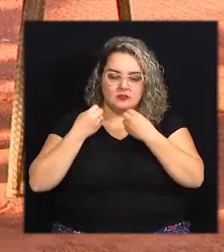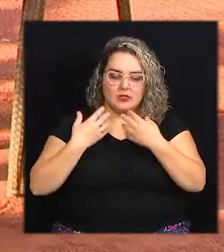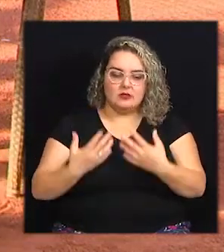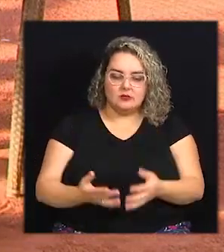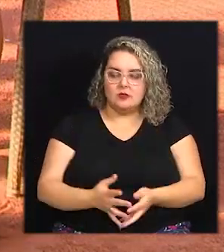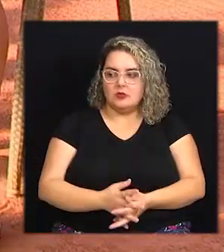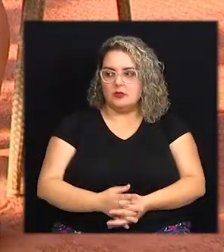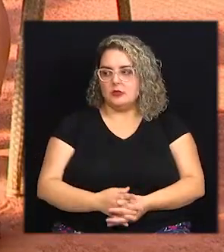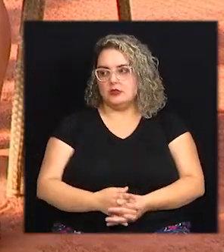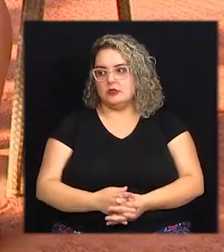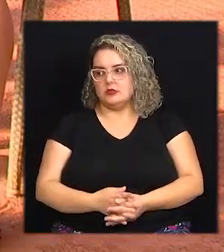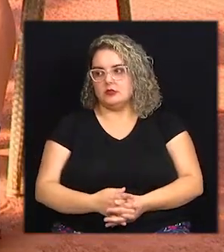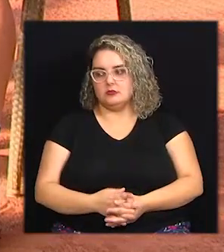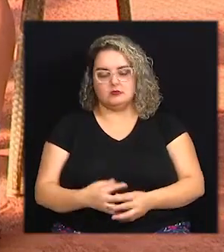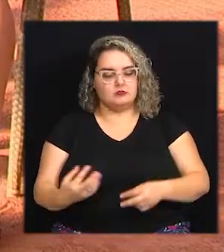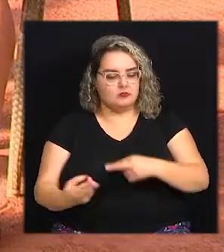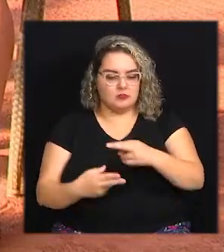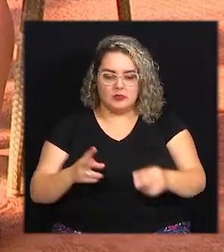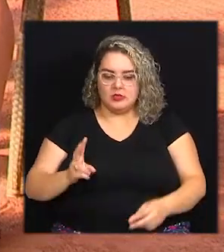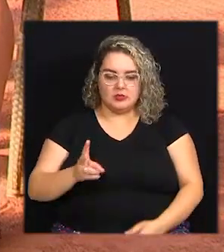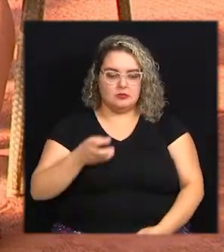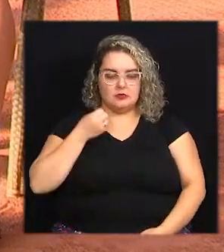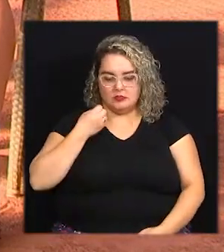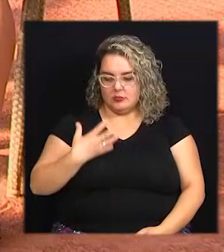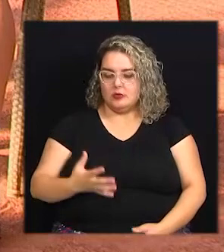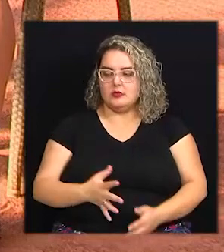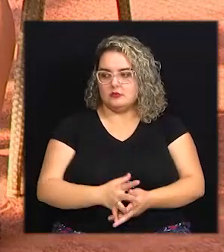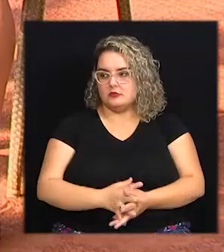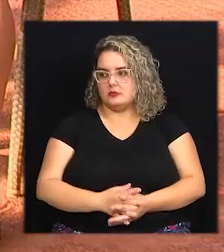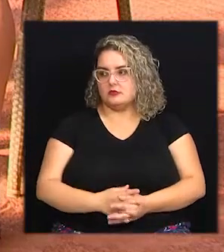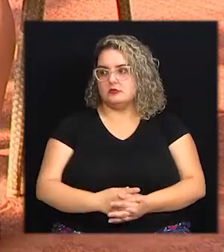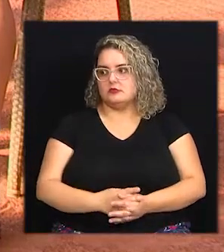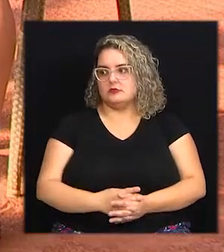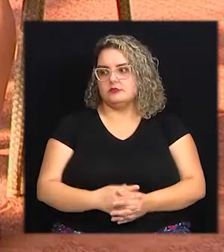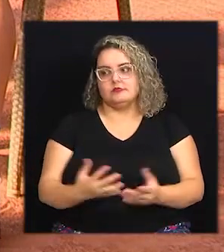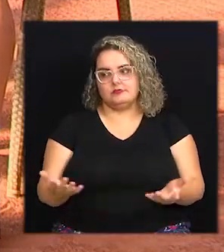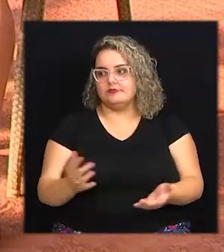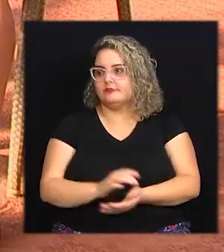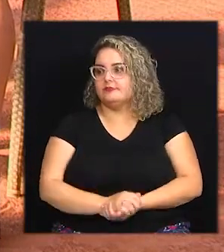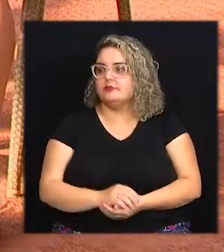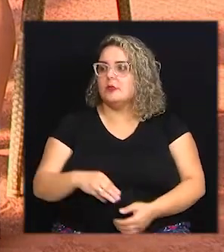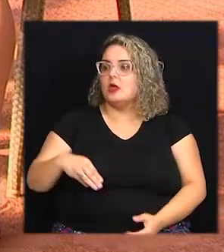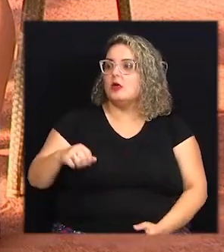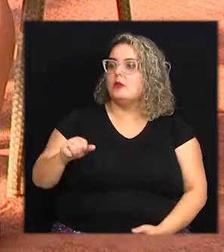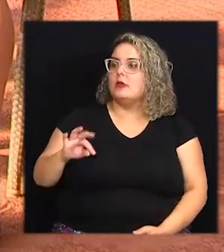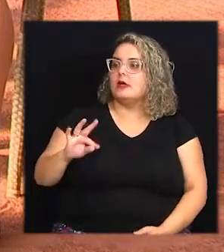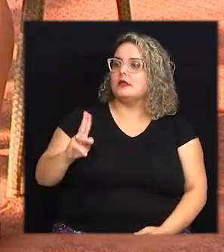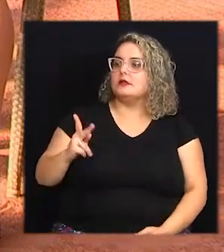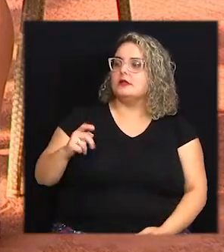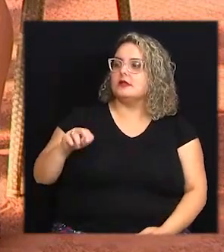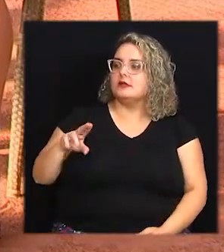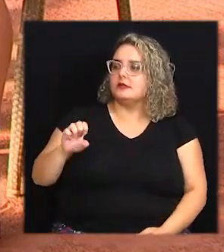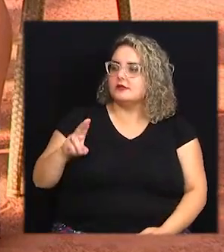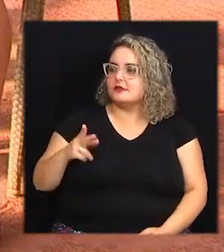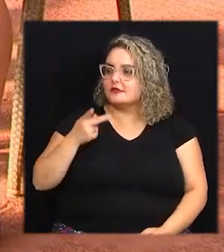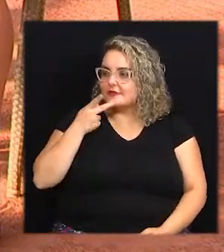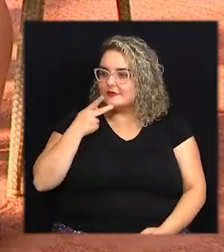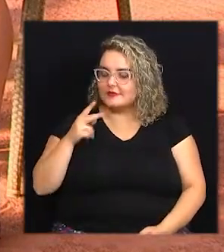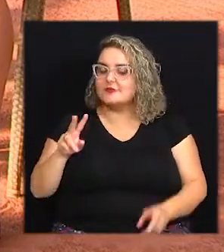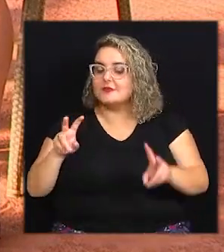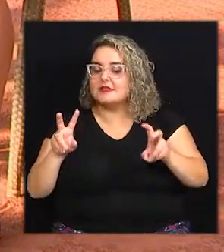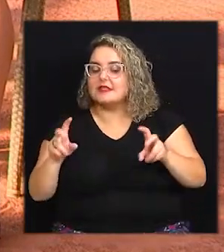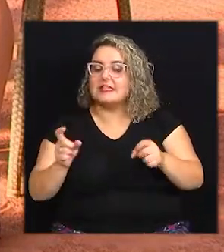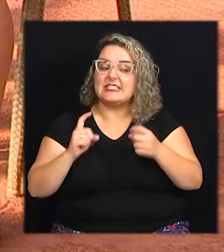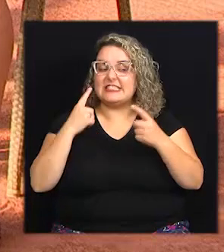muito boa. Todos eles, minha relação sempre foi muito boa. Isso. Ô Matheus, quando você disse que você é